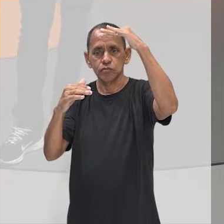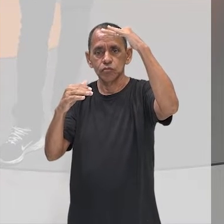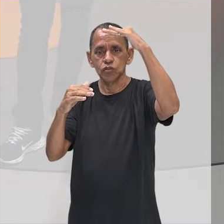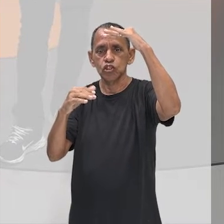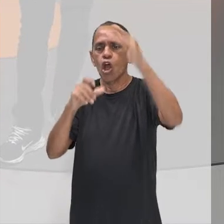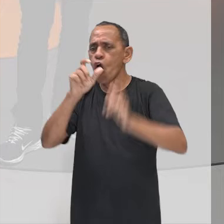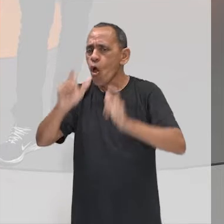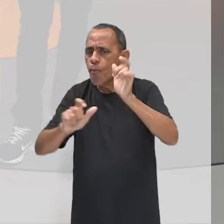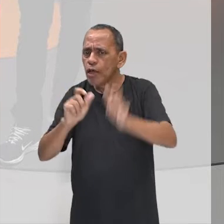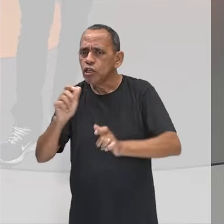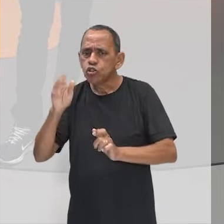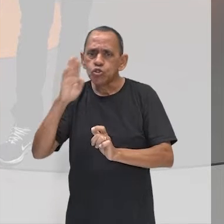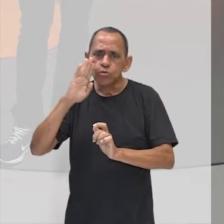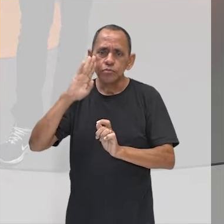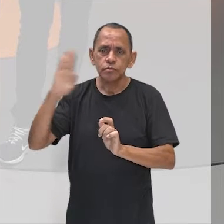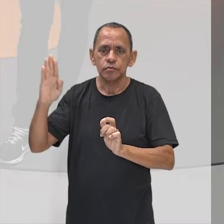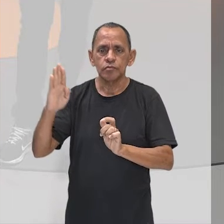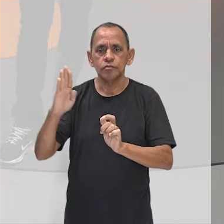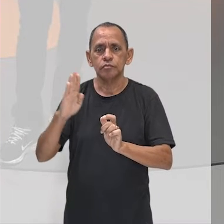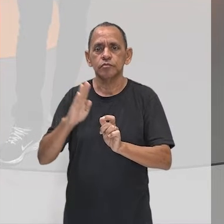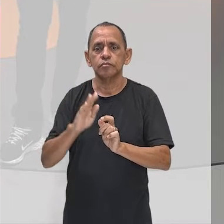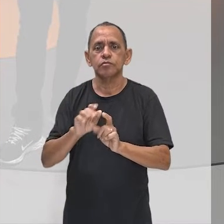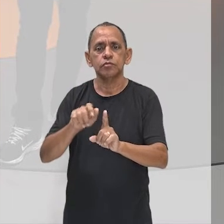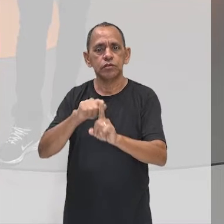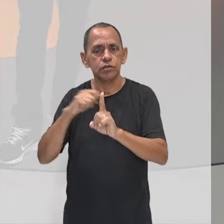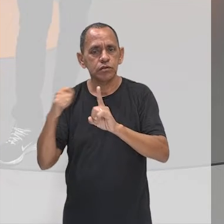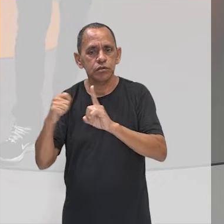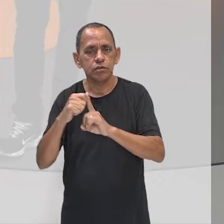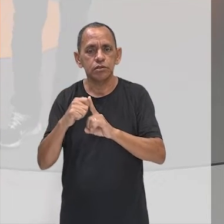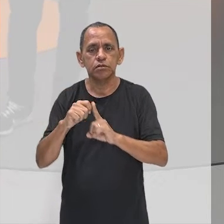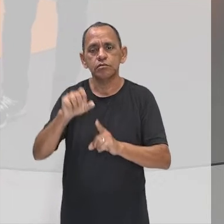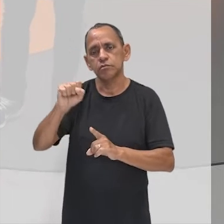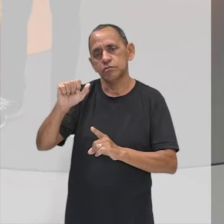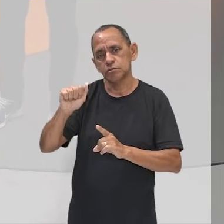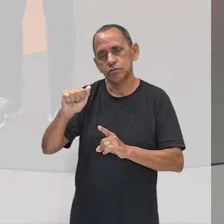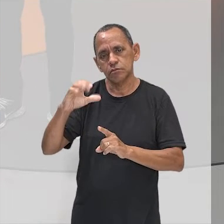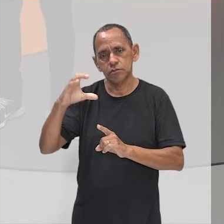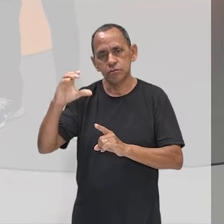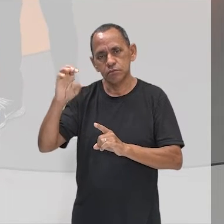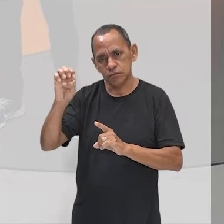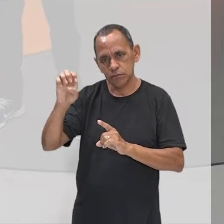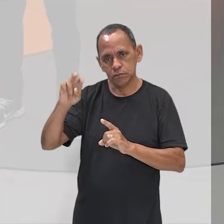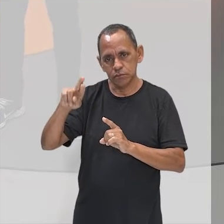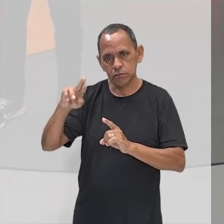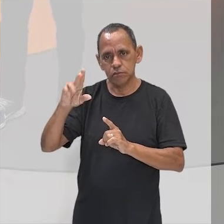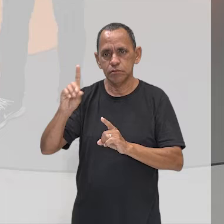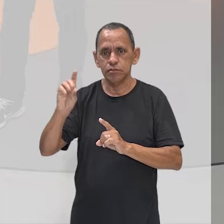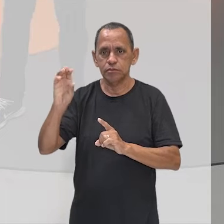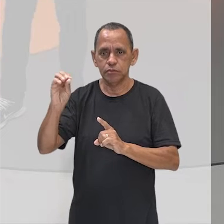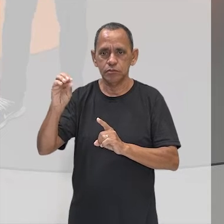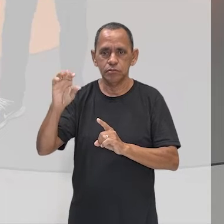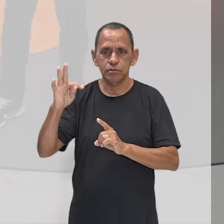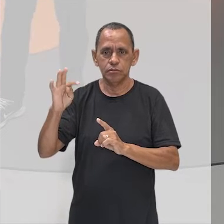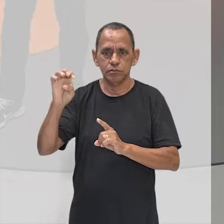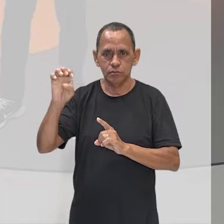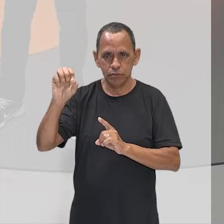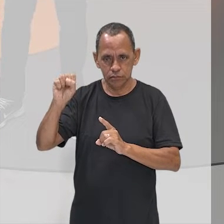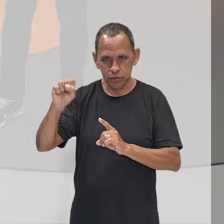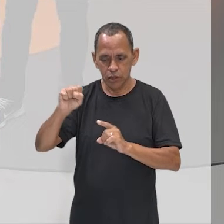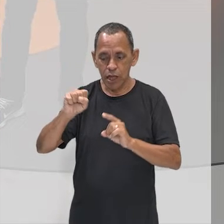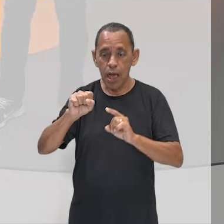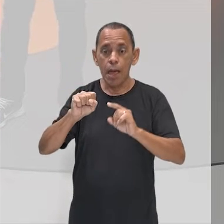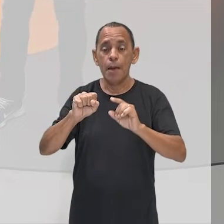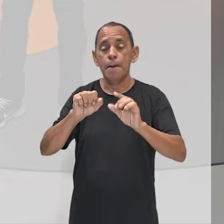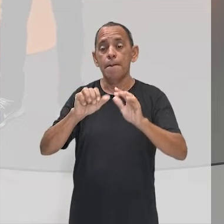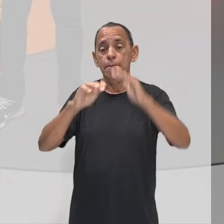da população que vão formar ali, que vão compor a sociedade maia, era dos camponeses, trabalhadores